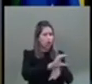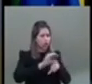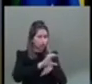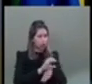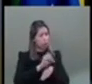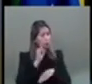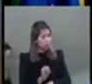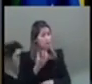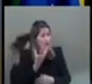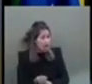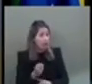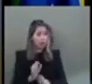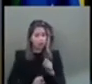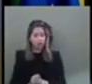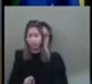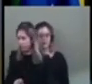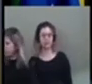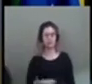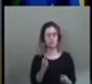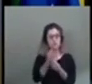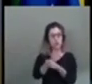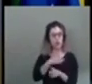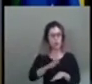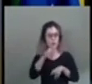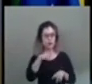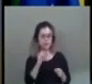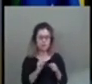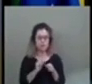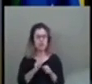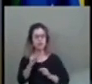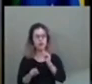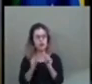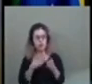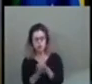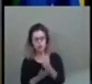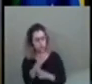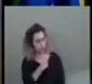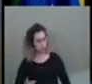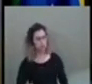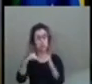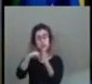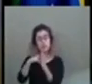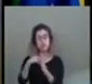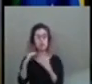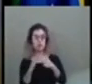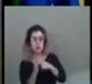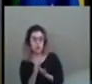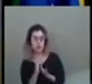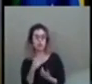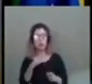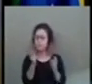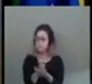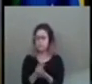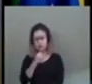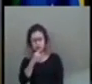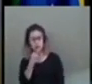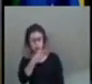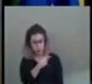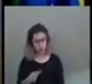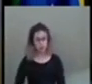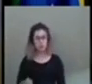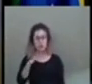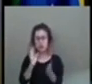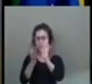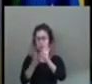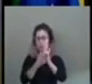cometendo arbitrariedades bem conhecidas ao contrário que mais se tem feito aqui os últimos presidentes da casa inclusive com pesar vossa excelência que